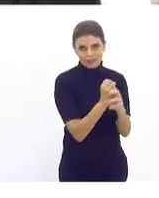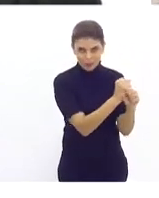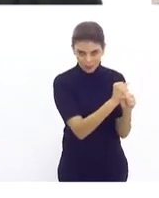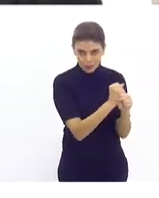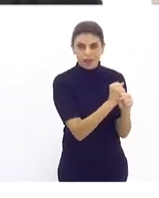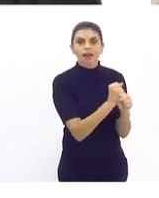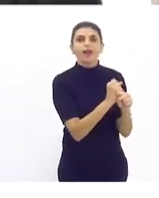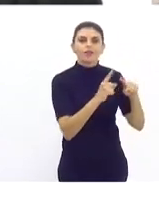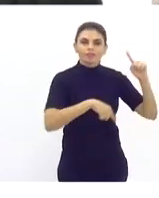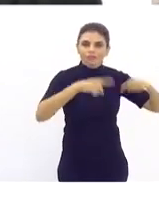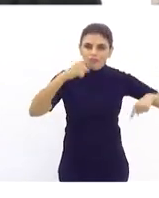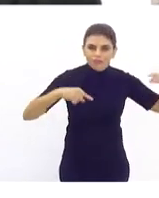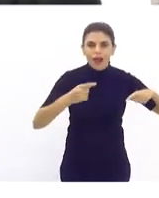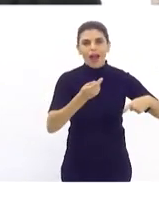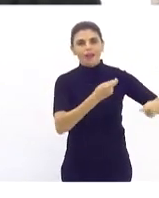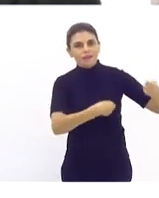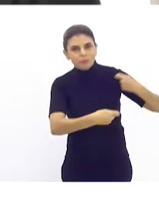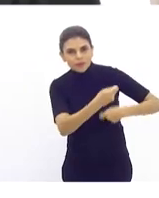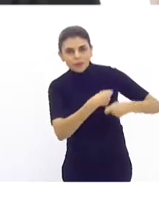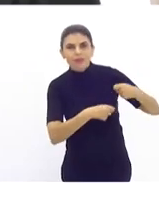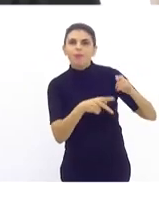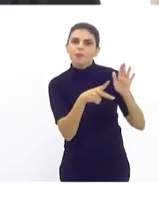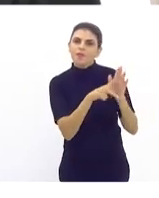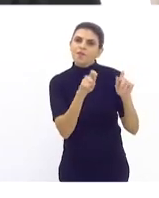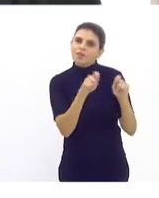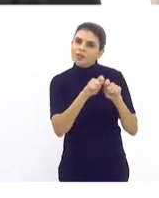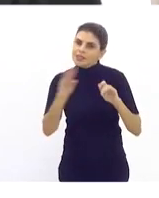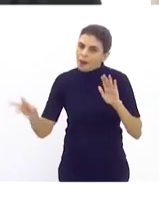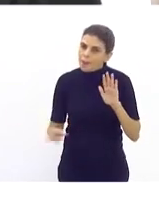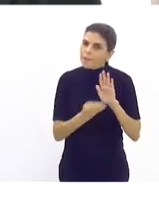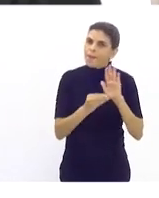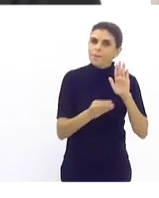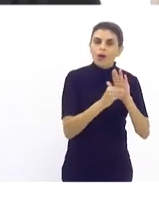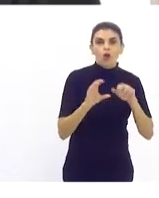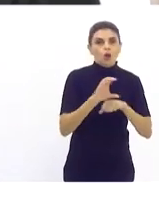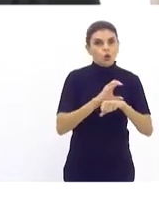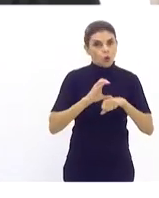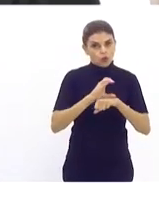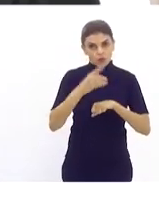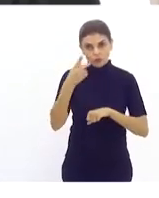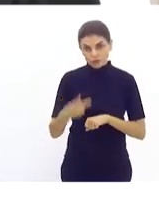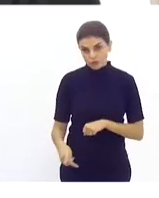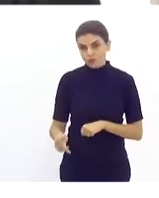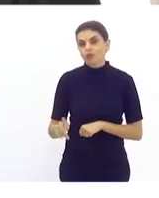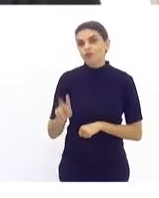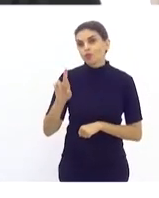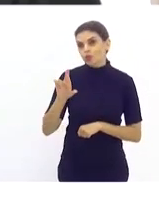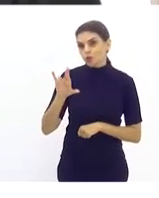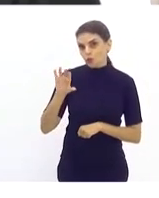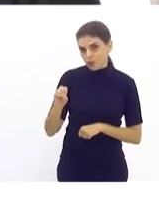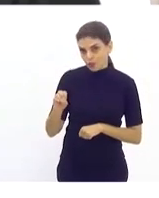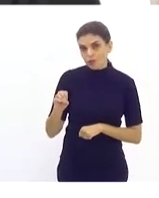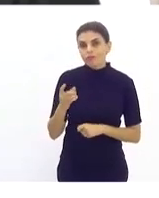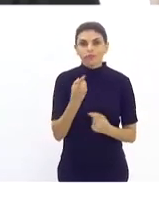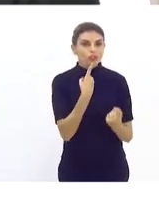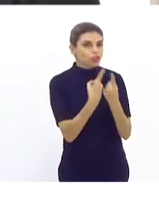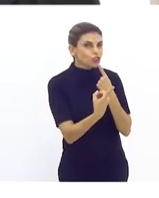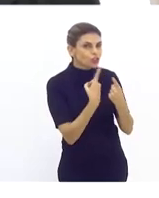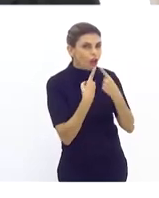auto-organização, auto-administração, devam ser feitas por emendas à Constituição do Estado, tendo em vista o